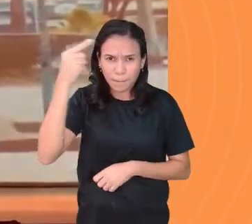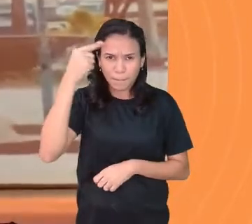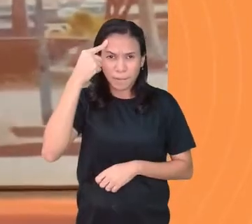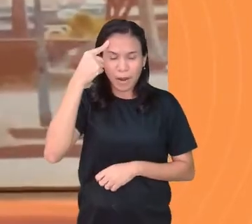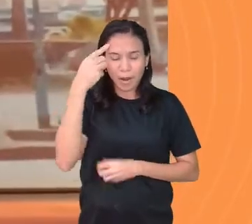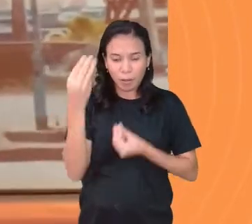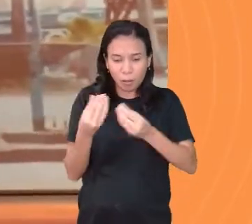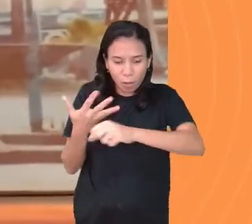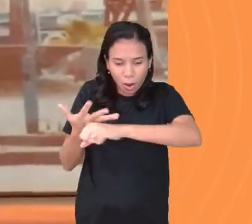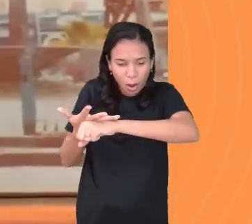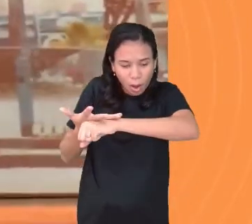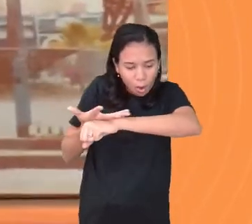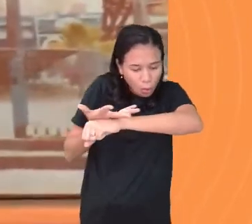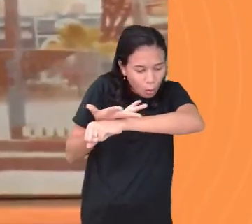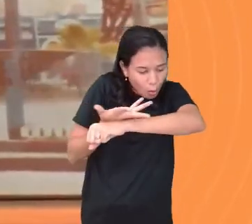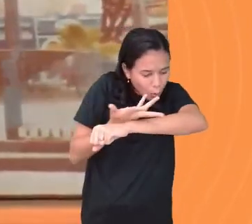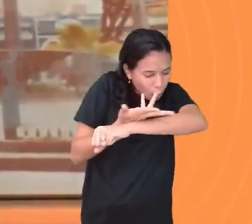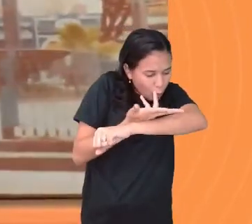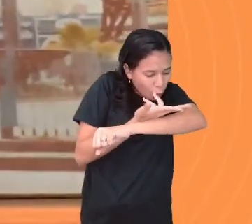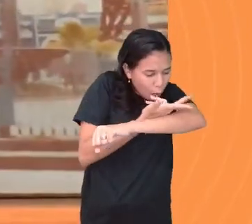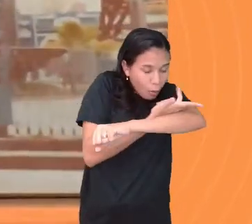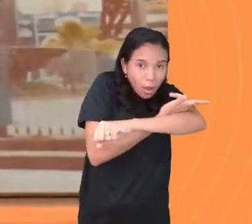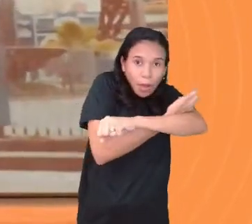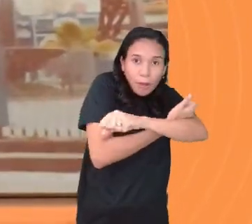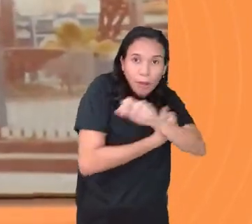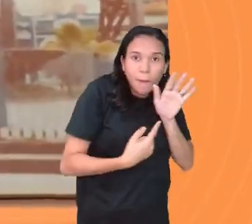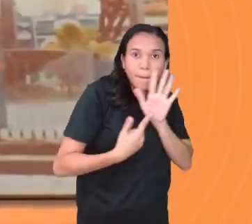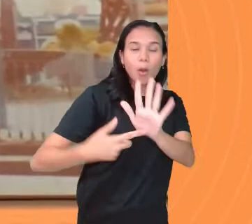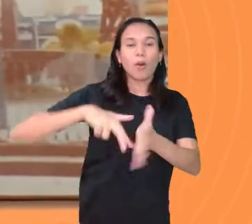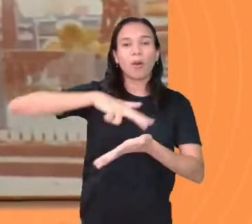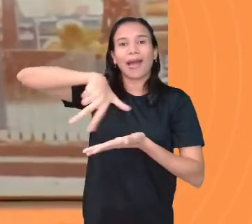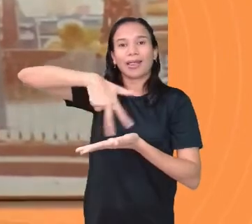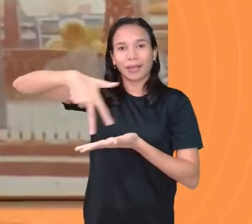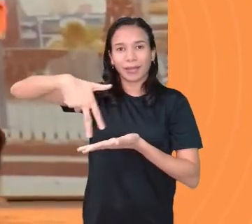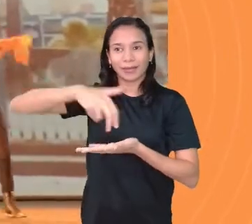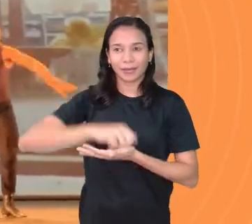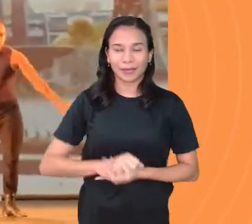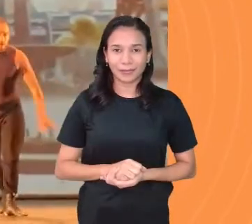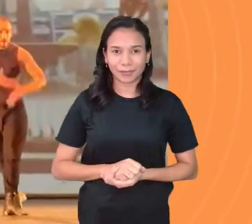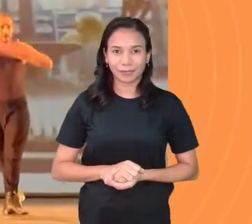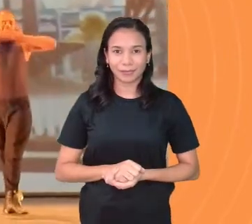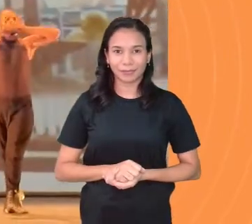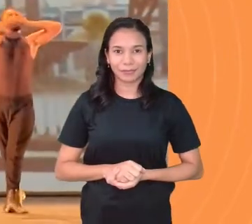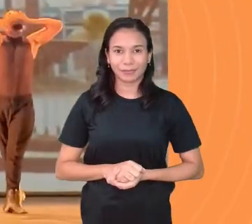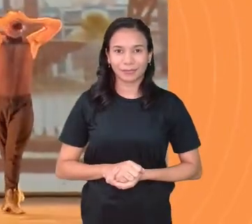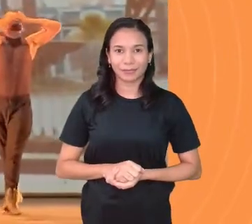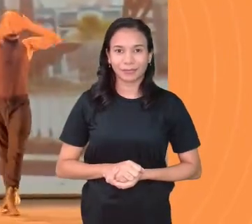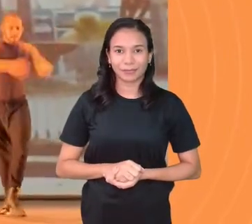nas emoções que estão sendo transmitidas. Tô sem aula?